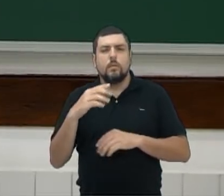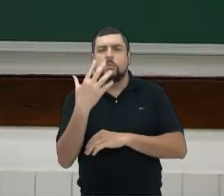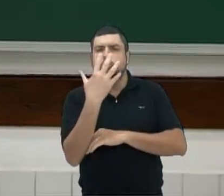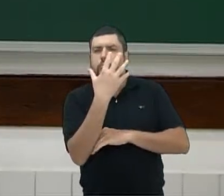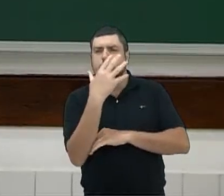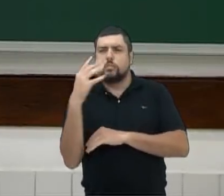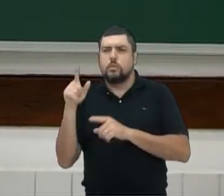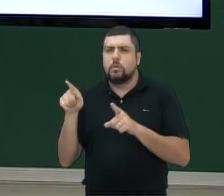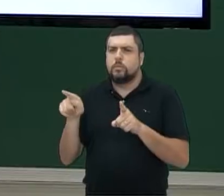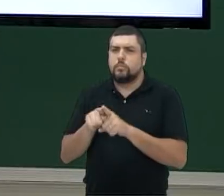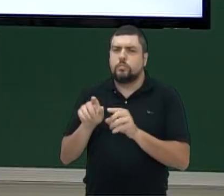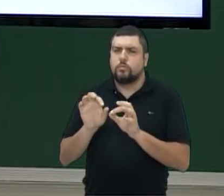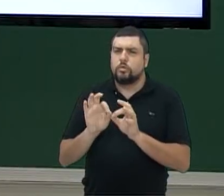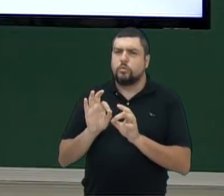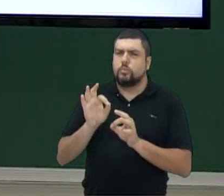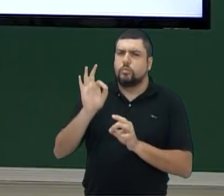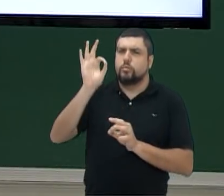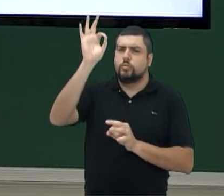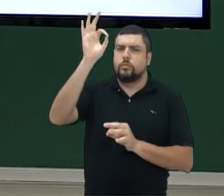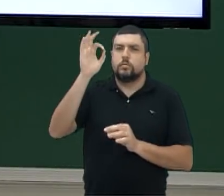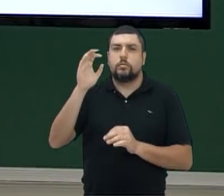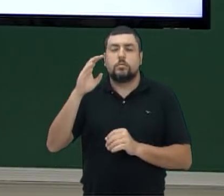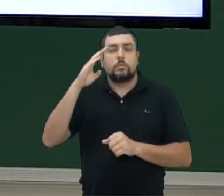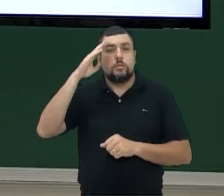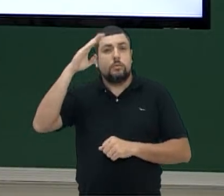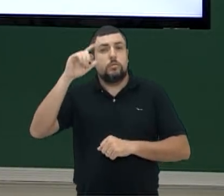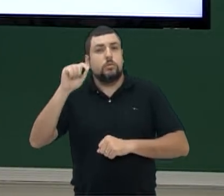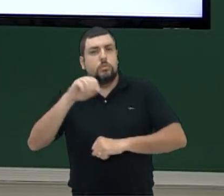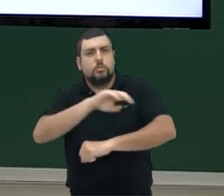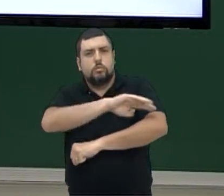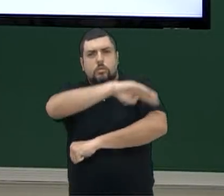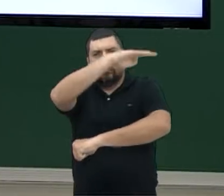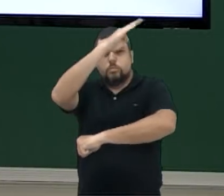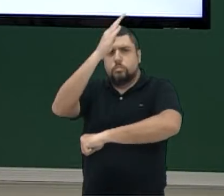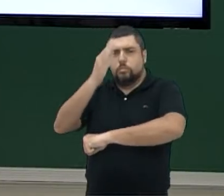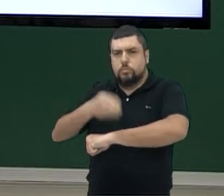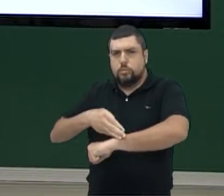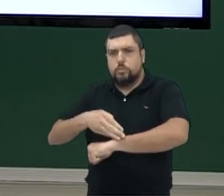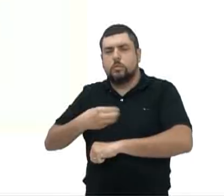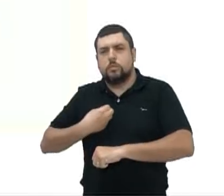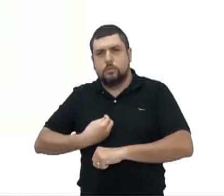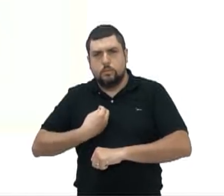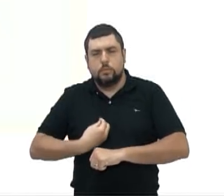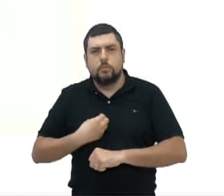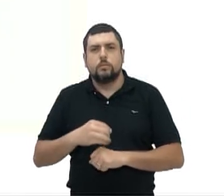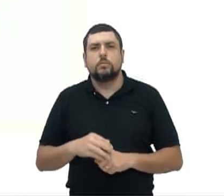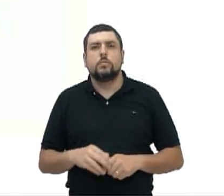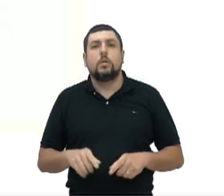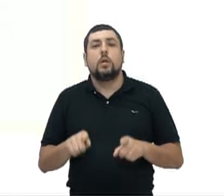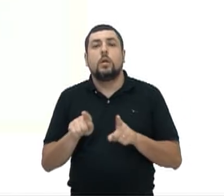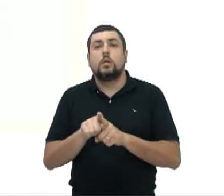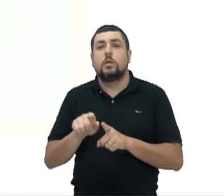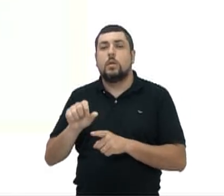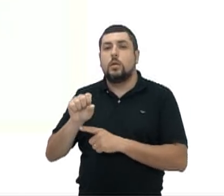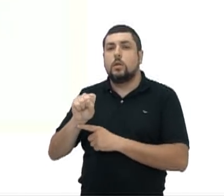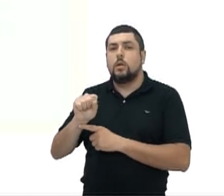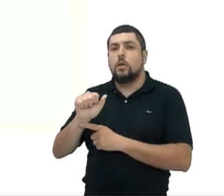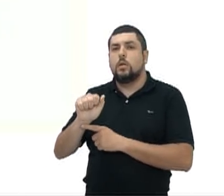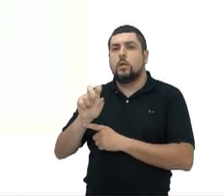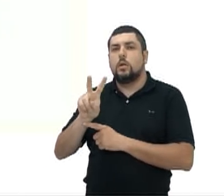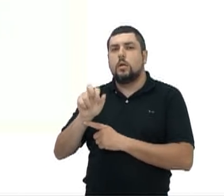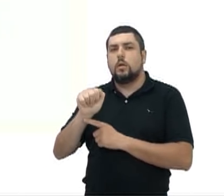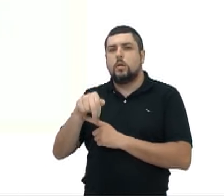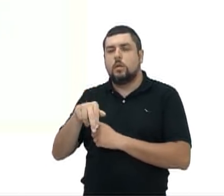presente principalmente nas áreas montanhosas do continente. Nós também vamos encontrar a savana ou o